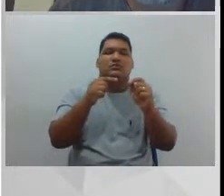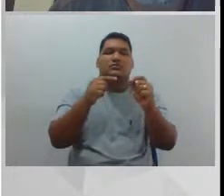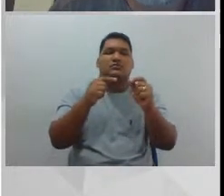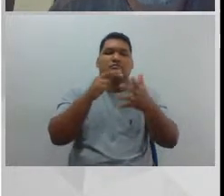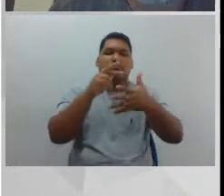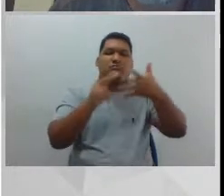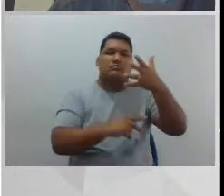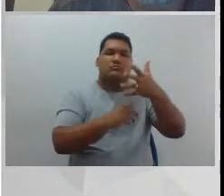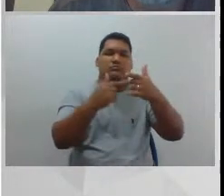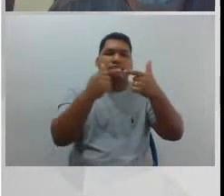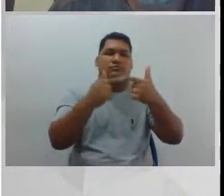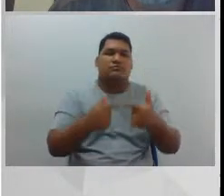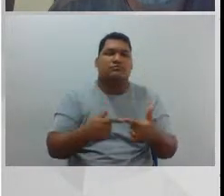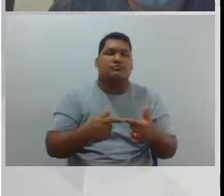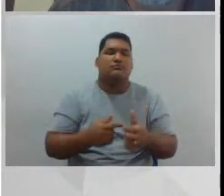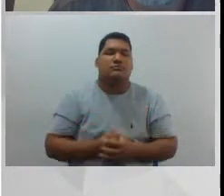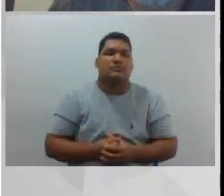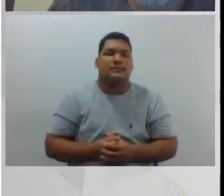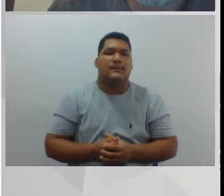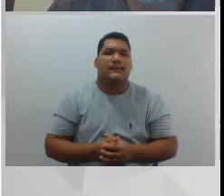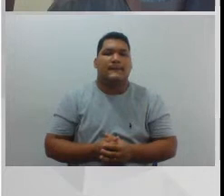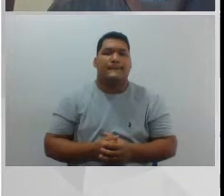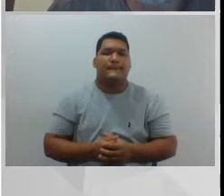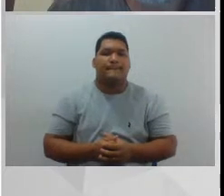chega impulsos dos outros neurônios, né,